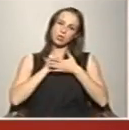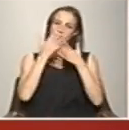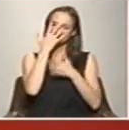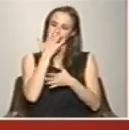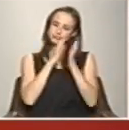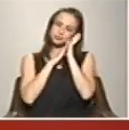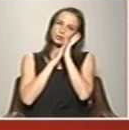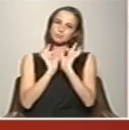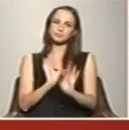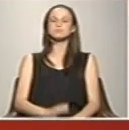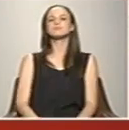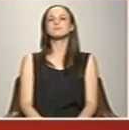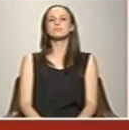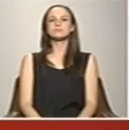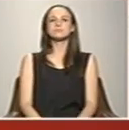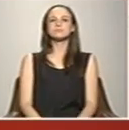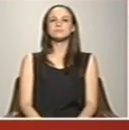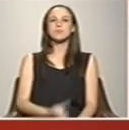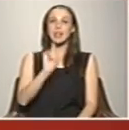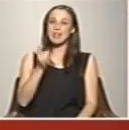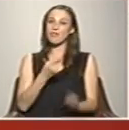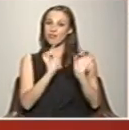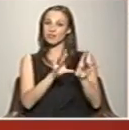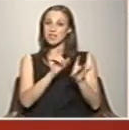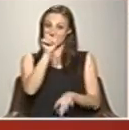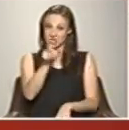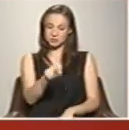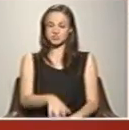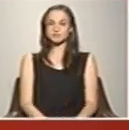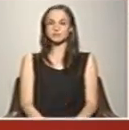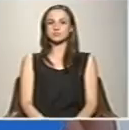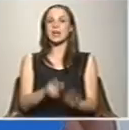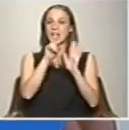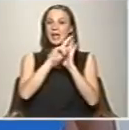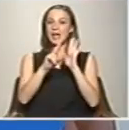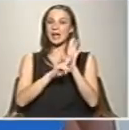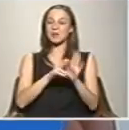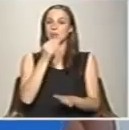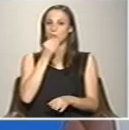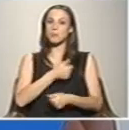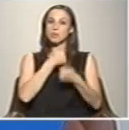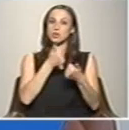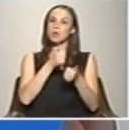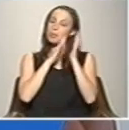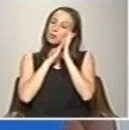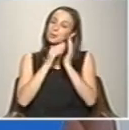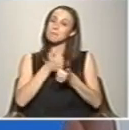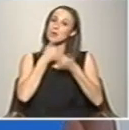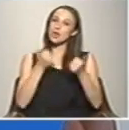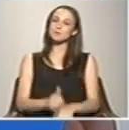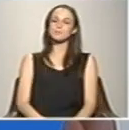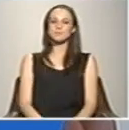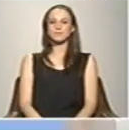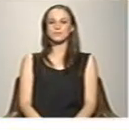são aqueles que devemos evitar? Evitar. Regras de bem comer para melhor dormir. Portanto, são os que vamos